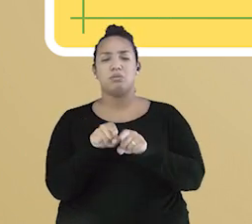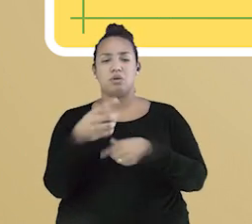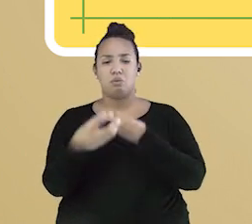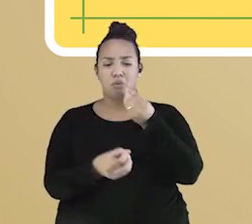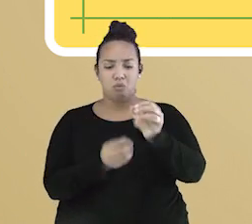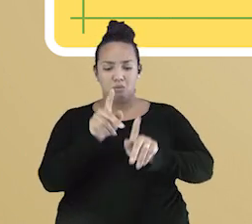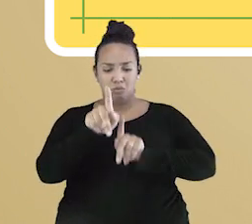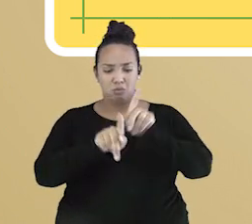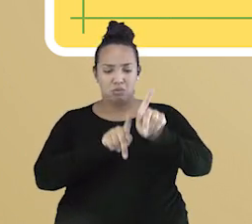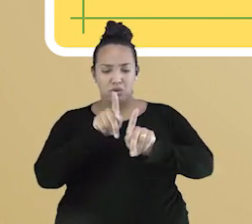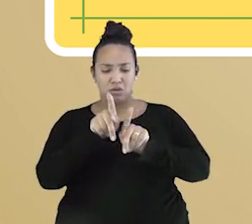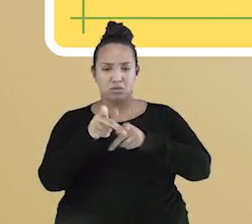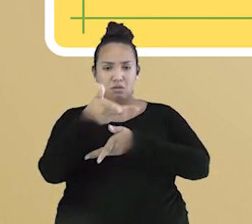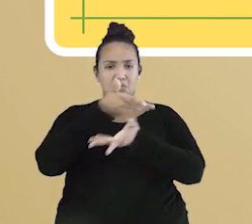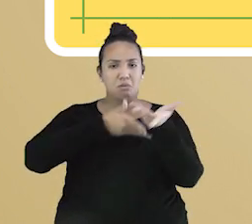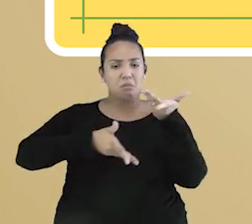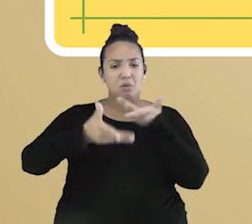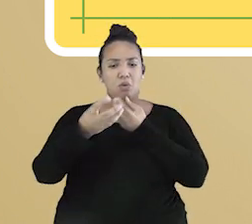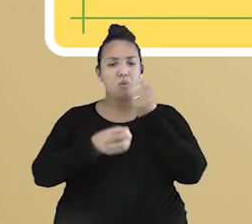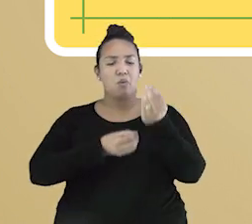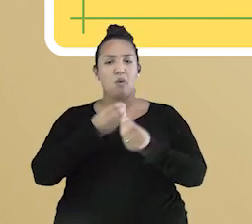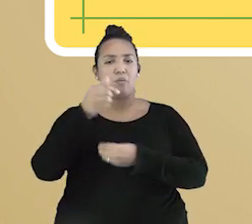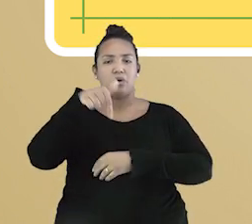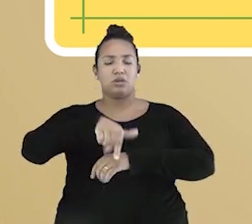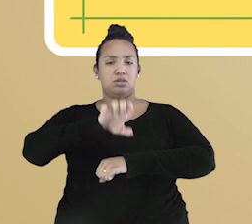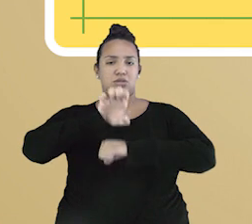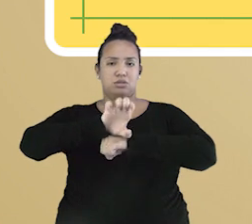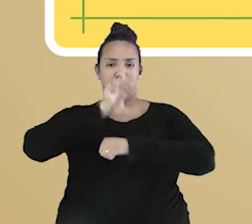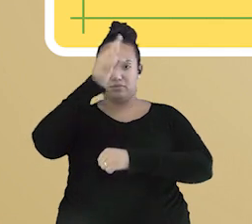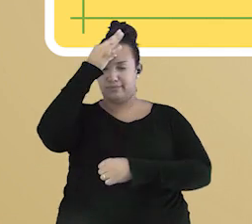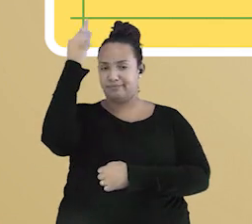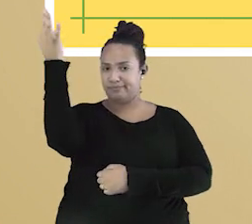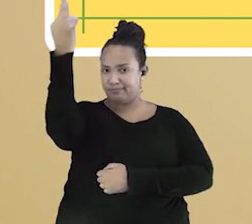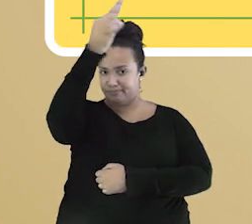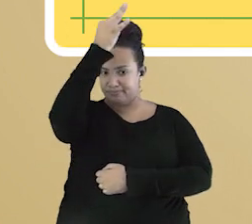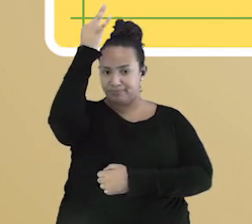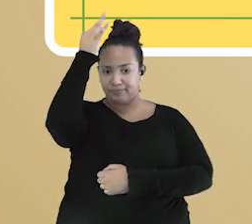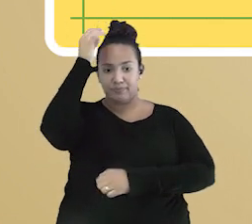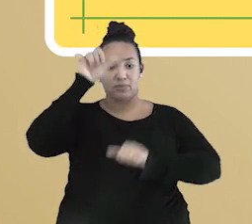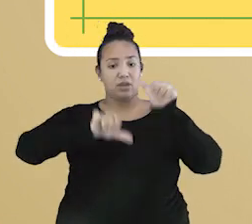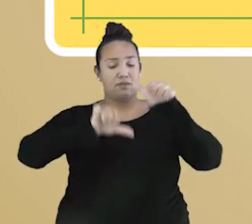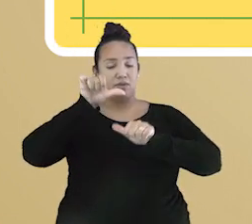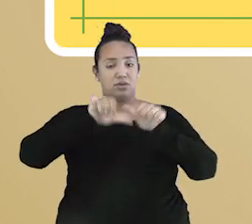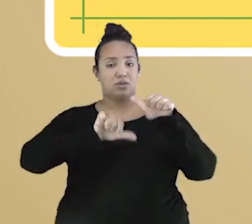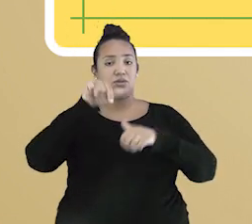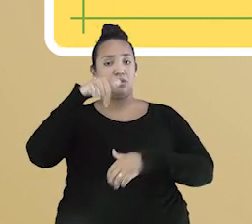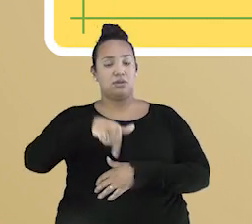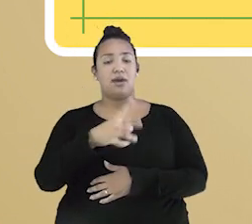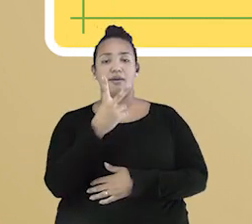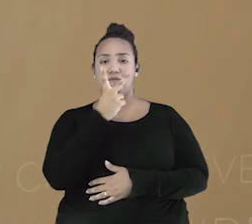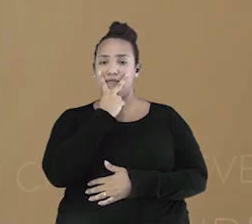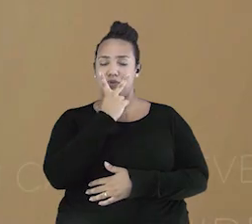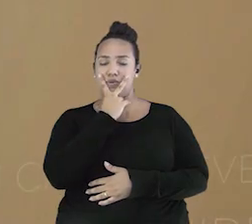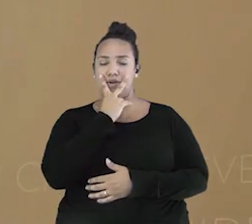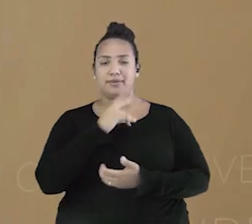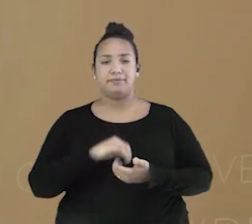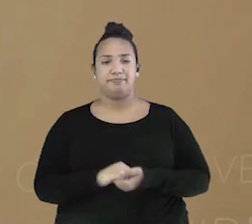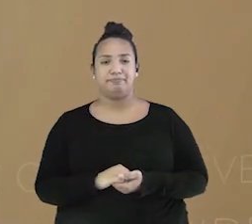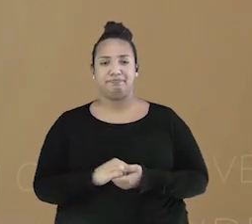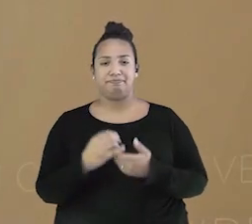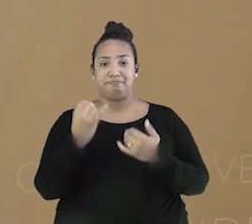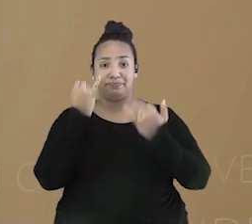dinâmicas populacionais ao longo das décadas no Espírito Santo, analisando a região metropolitana da Grande Vitória. Dadas